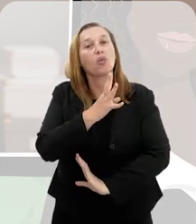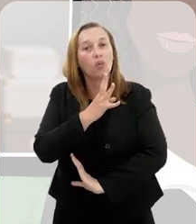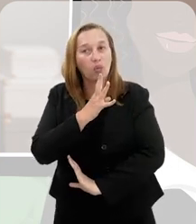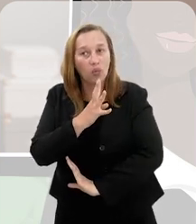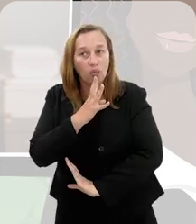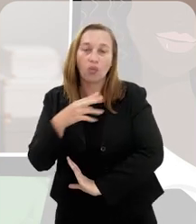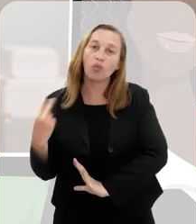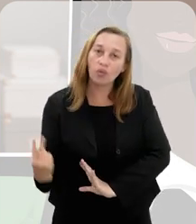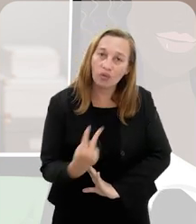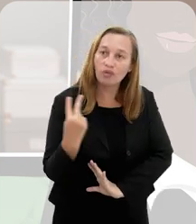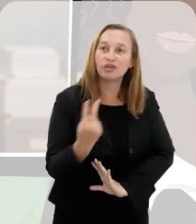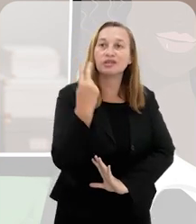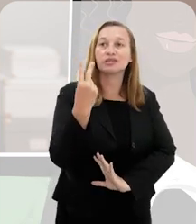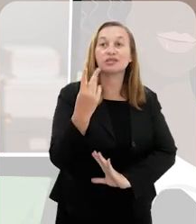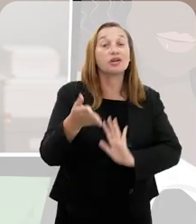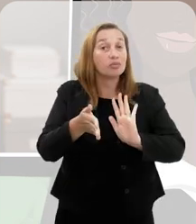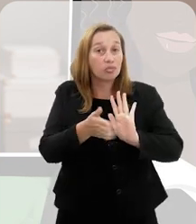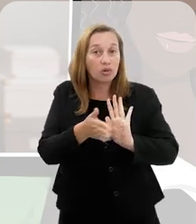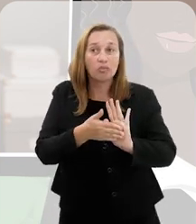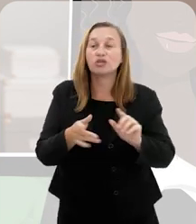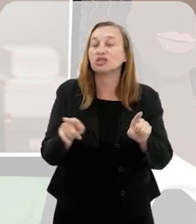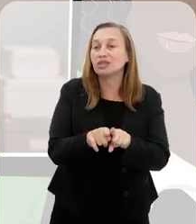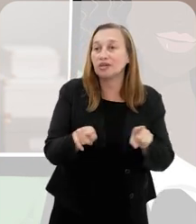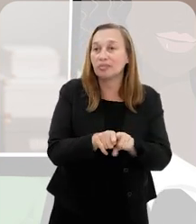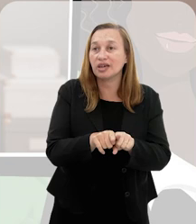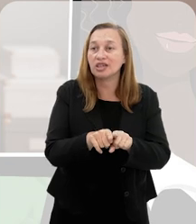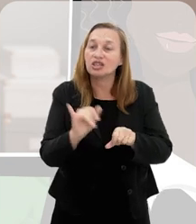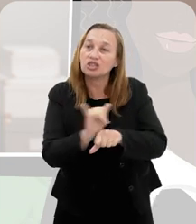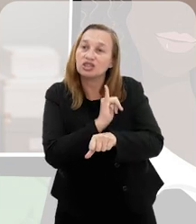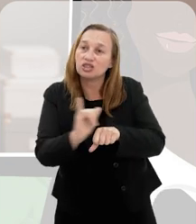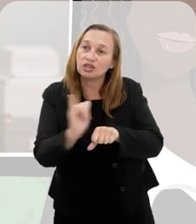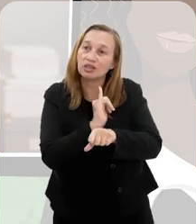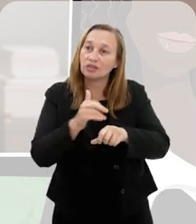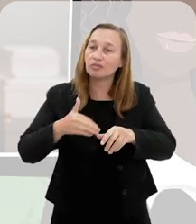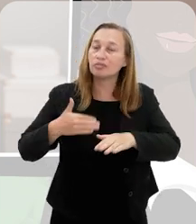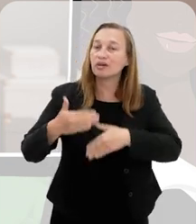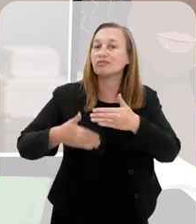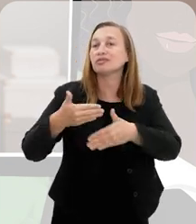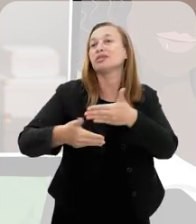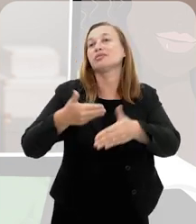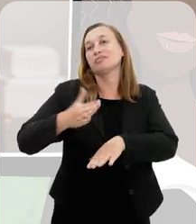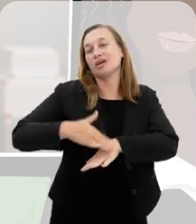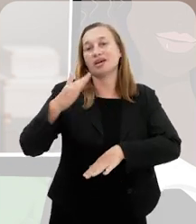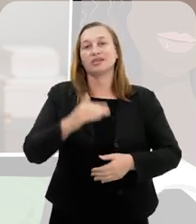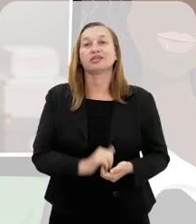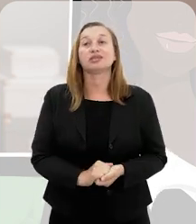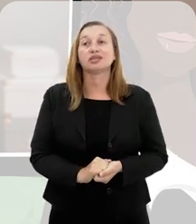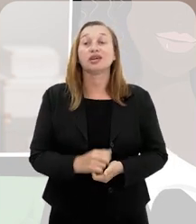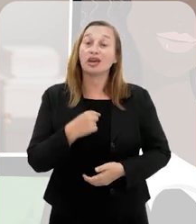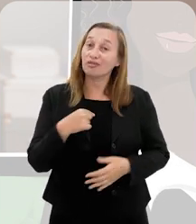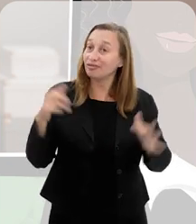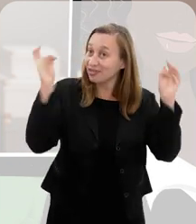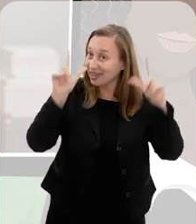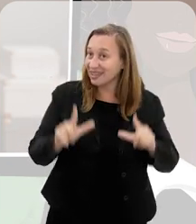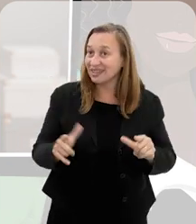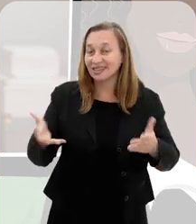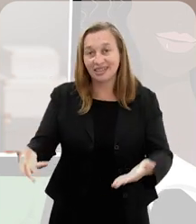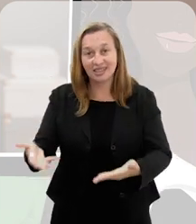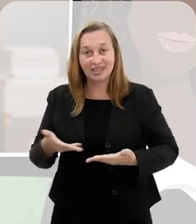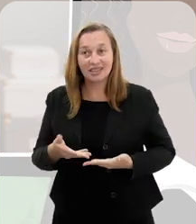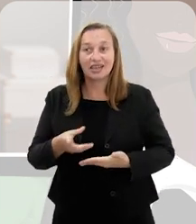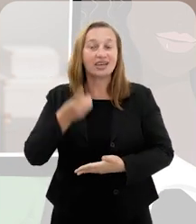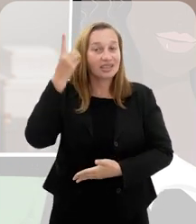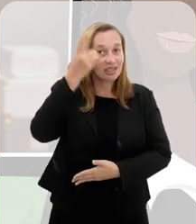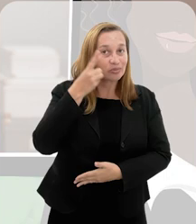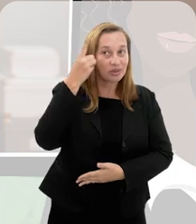sociedade seja reconhecida e valorizada, propondo também medidas para avançarmos ainda mais. Eu estou muito